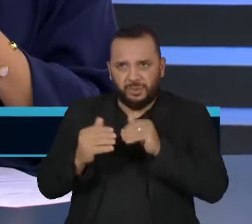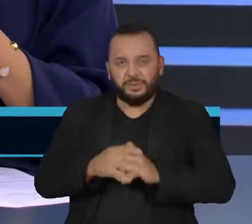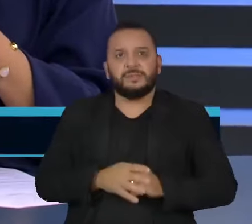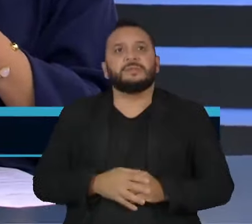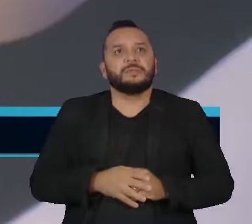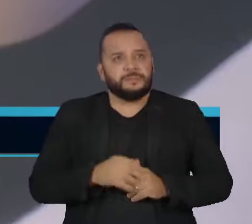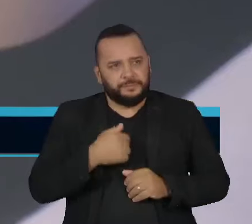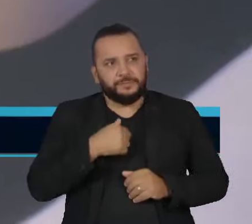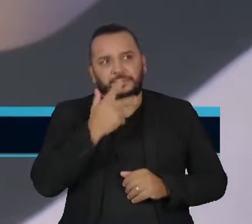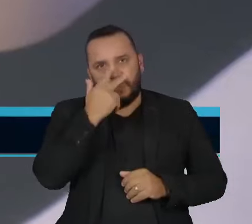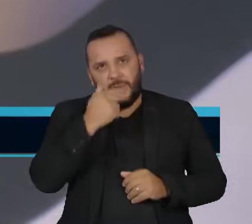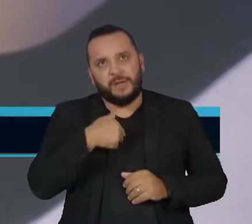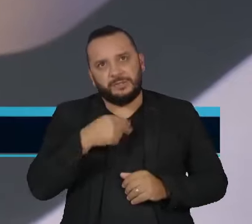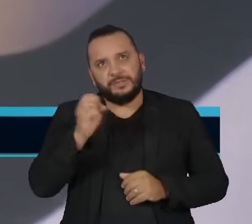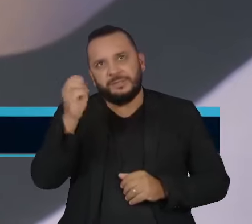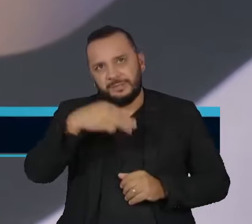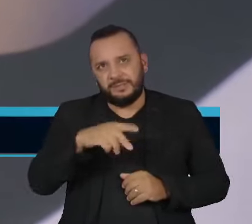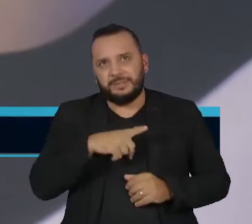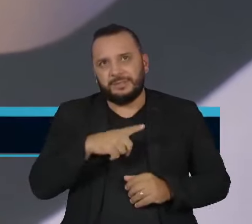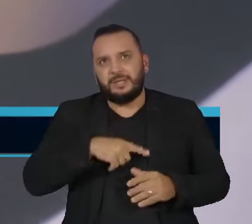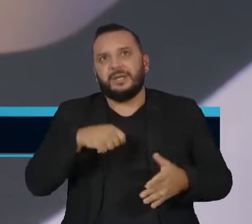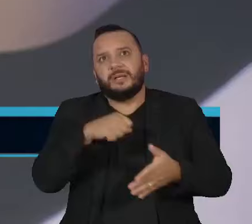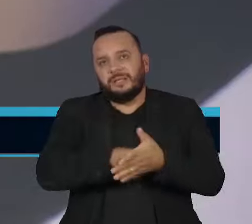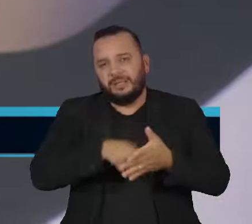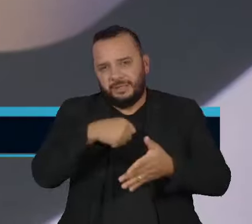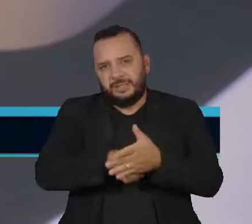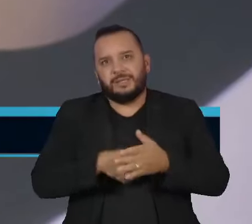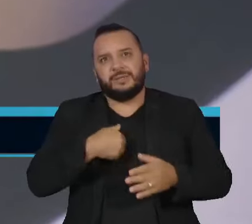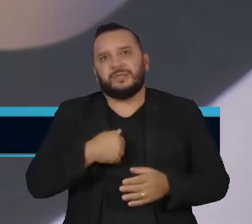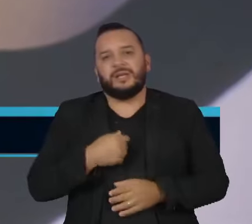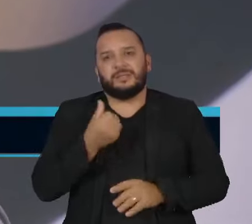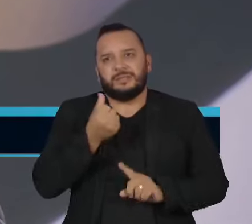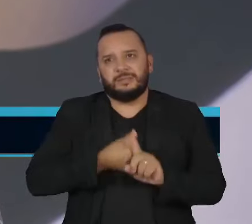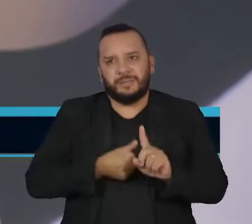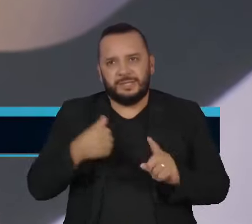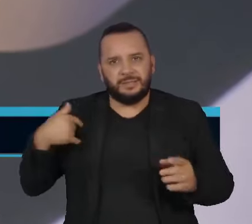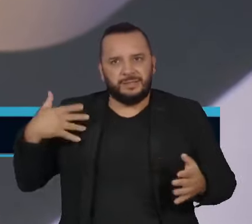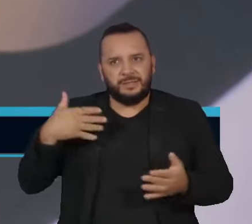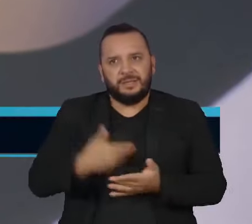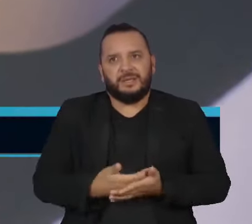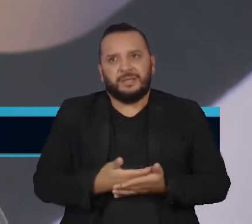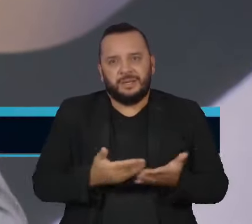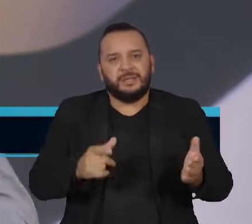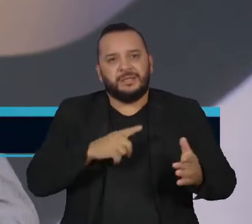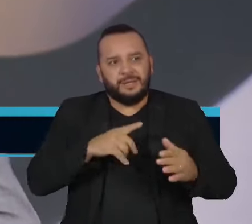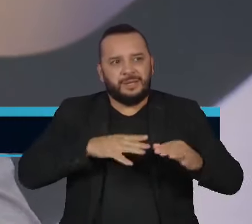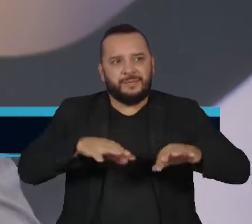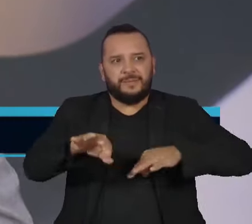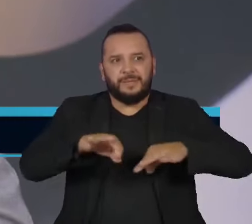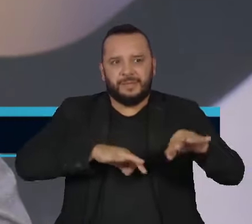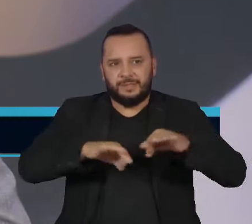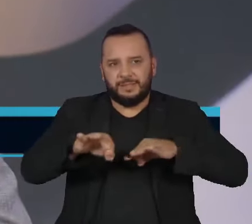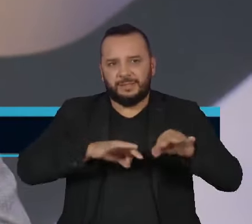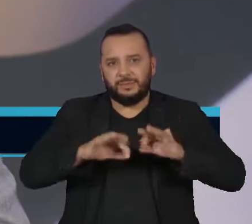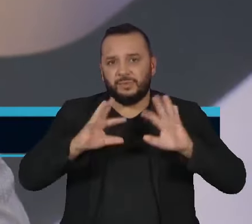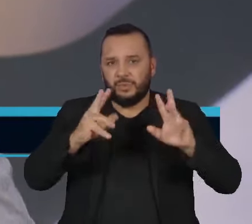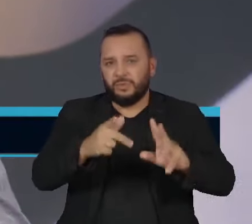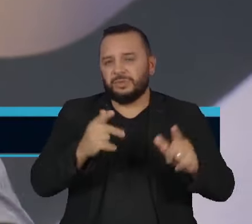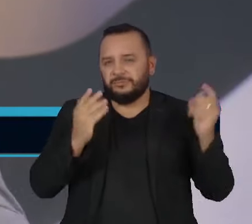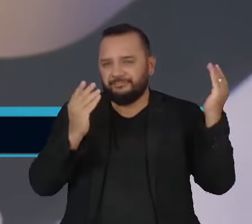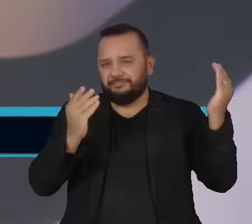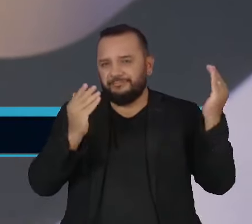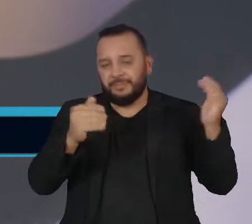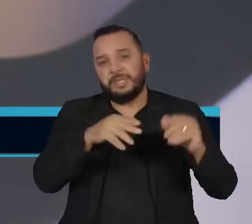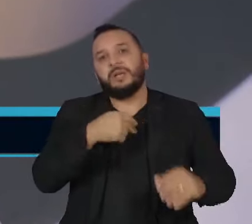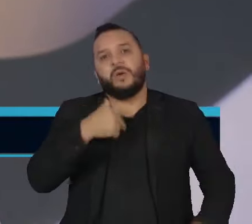que sim. Apesar, né, de uma luta árdua ao longo de 6 meses, ele veio com um plano que era contestado por todos e